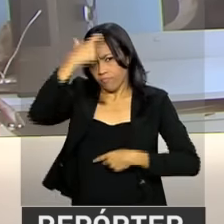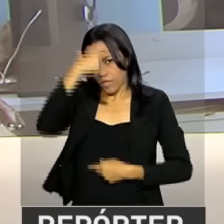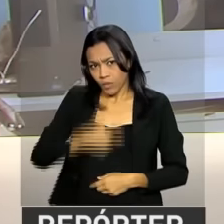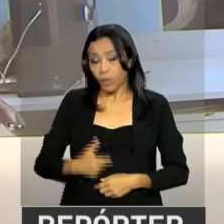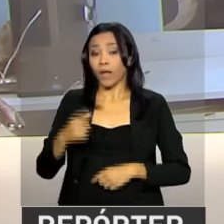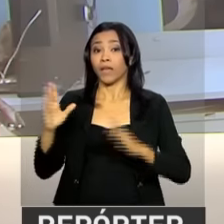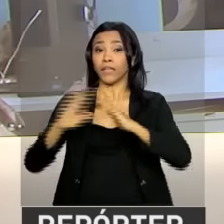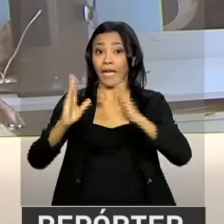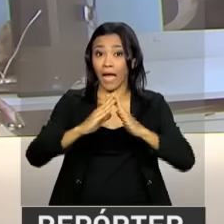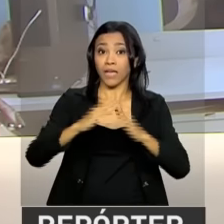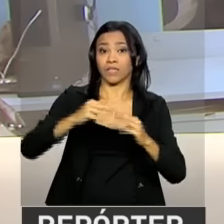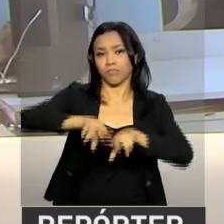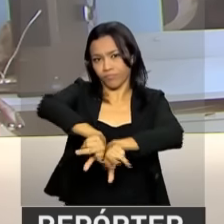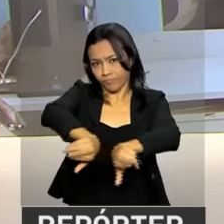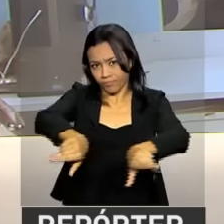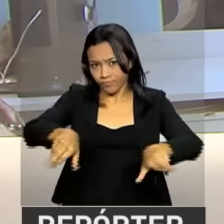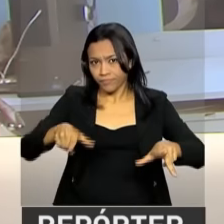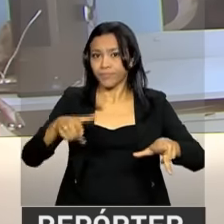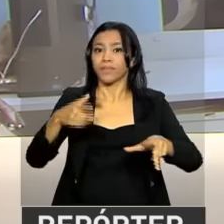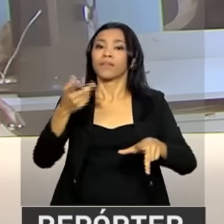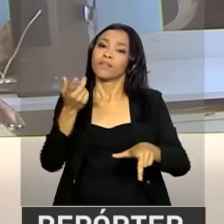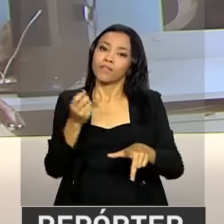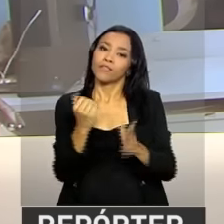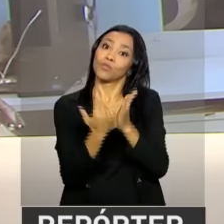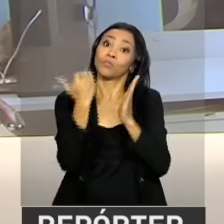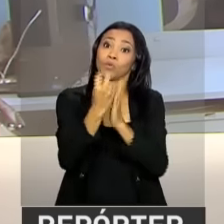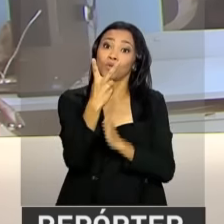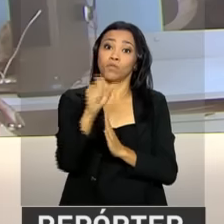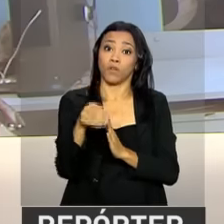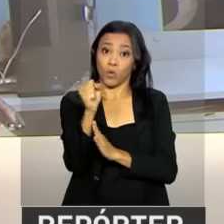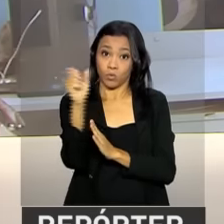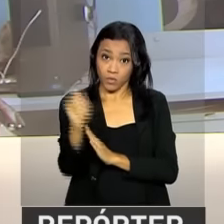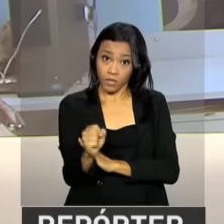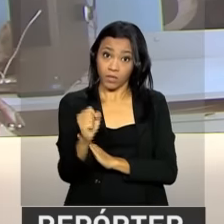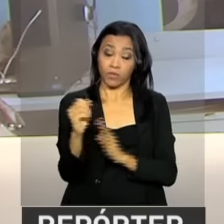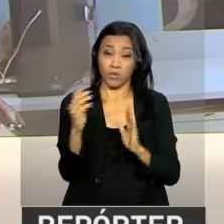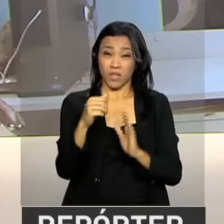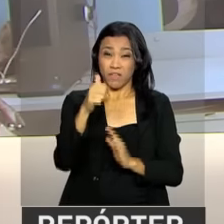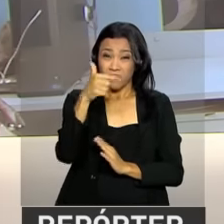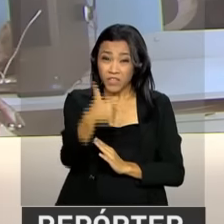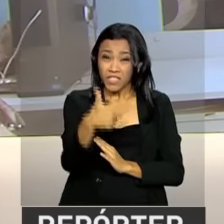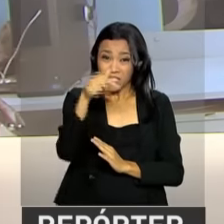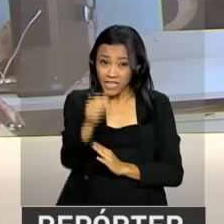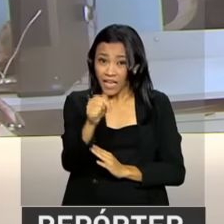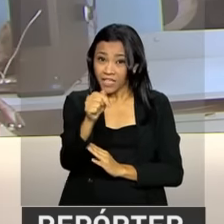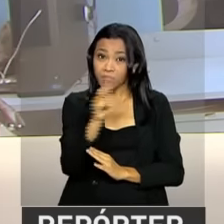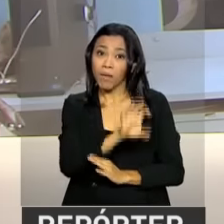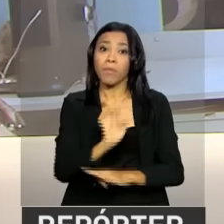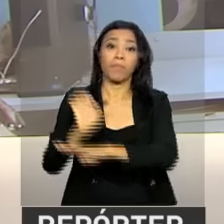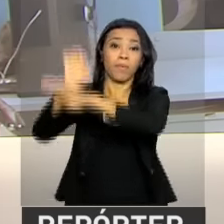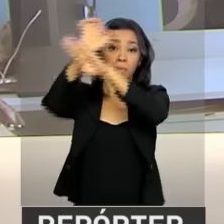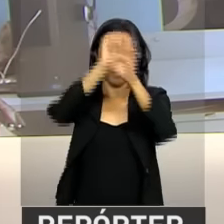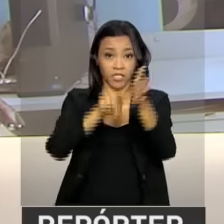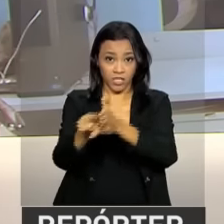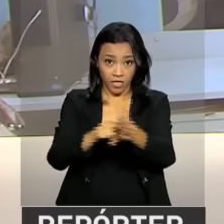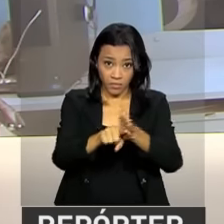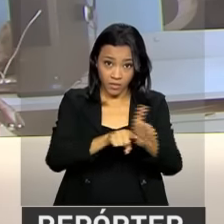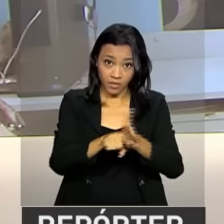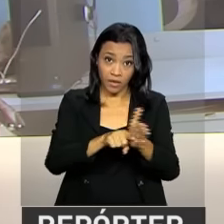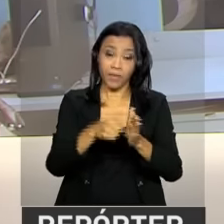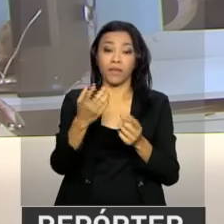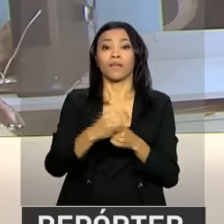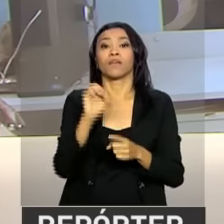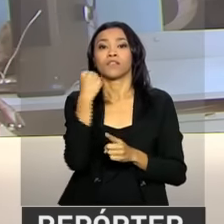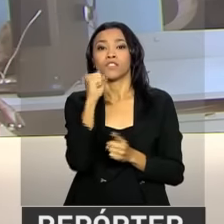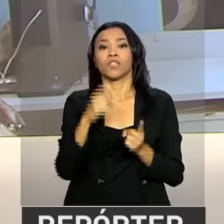subiu 2,8 o comércio teve alta em 17 dos 27 estados pesquisados para